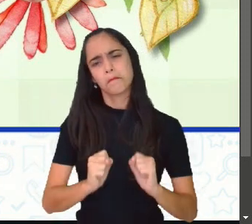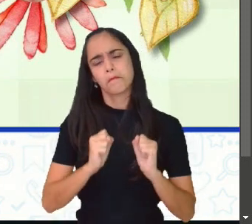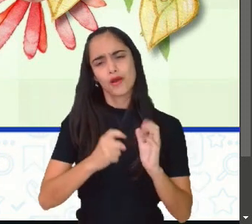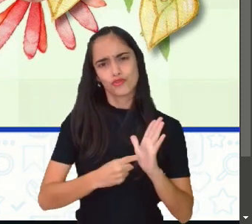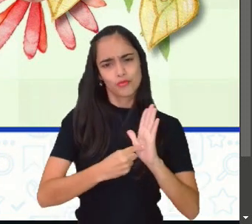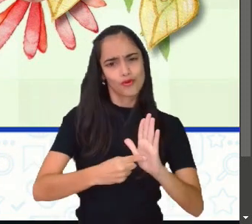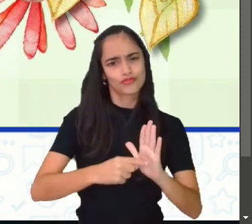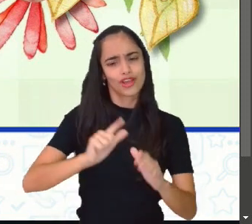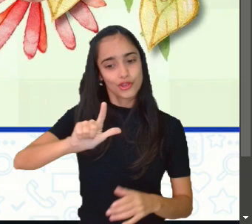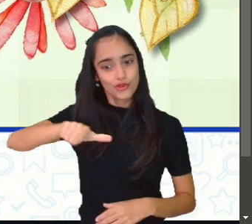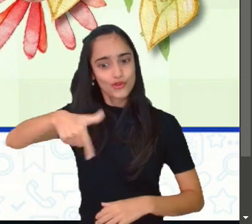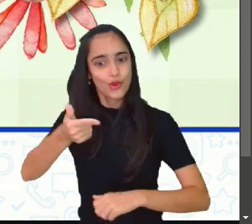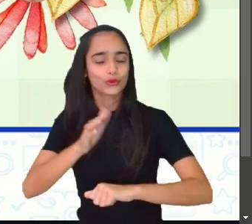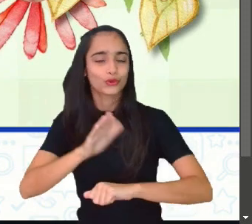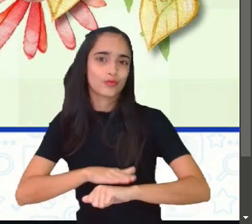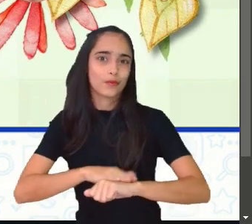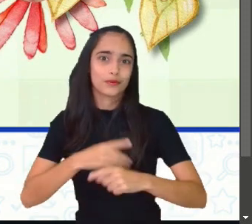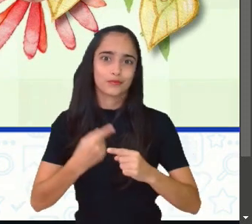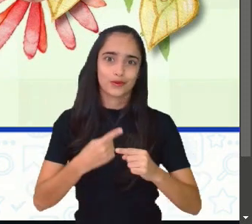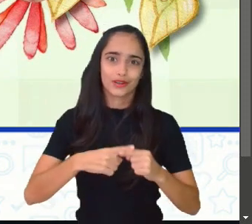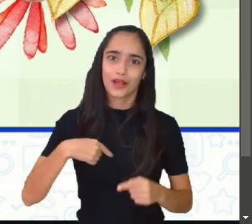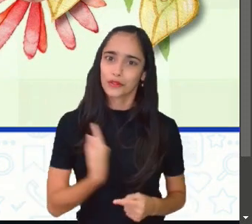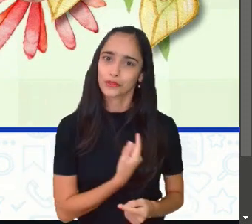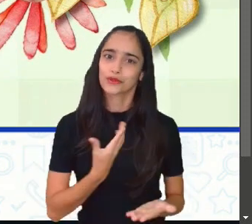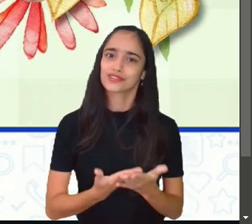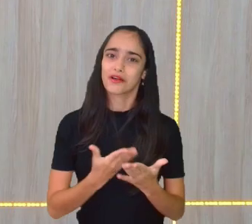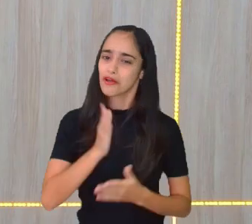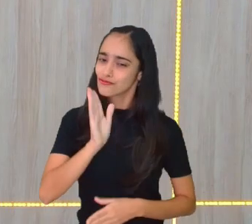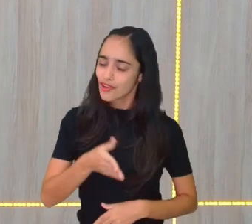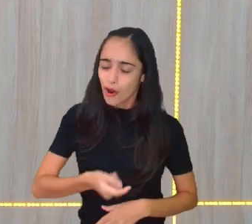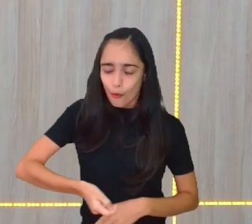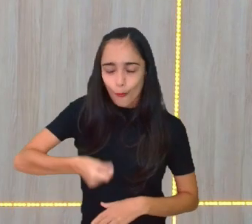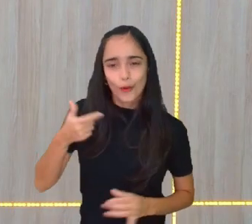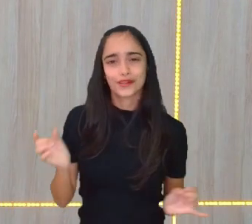essa nossa aula, professora Adriana, está acabando.